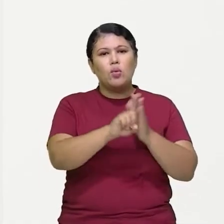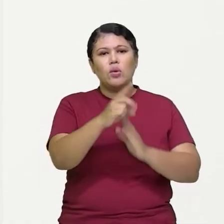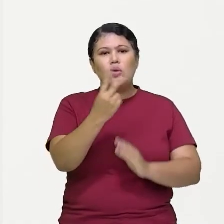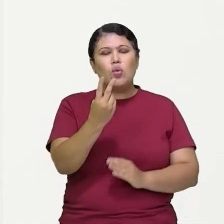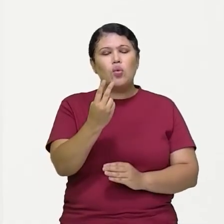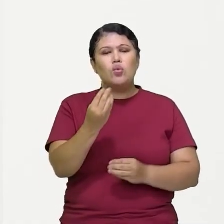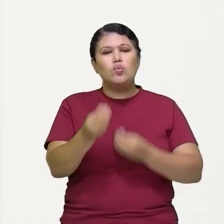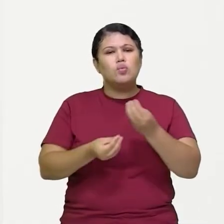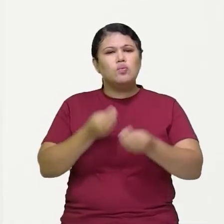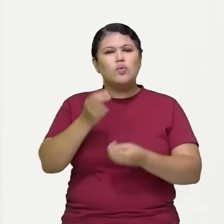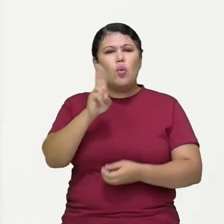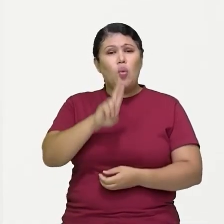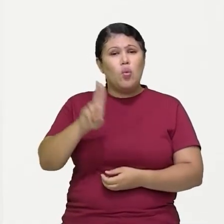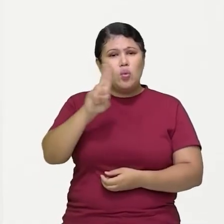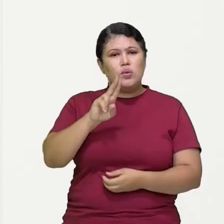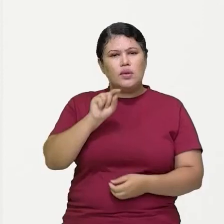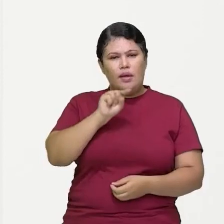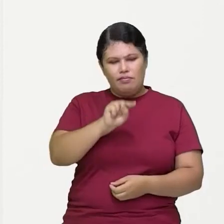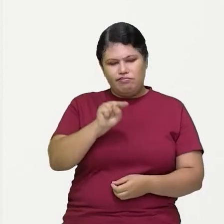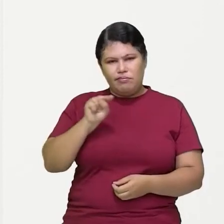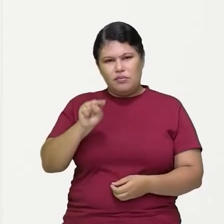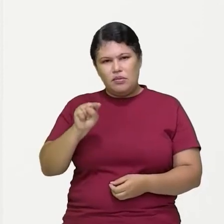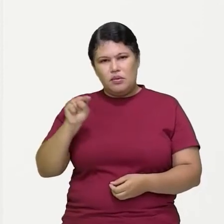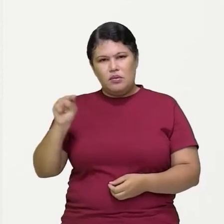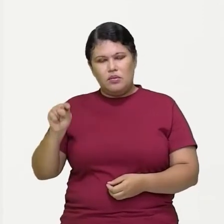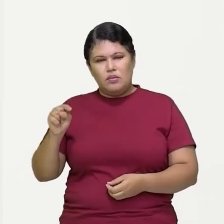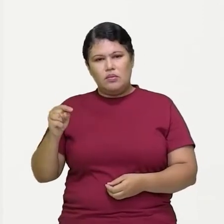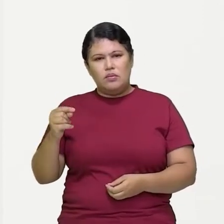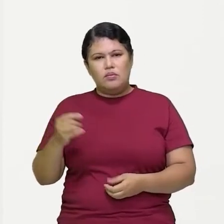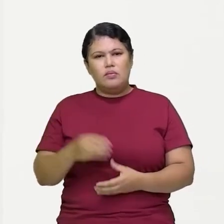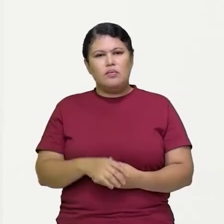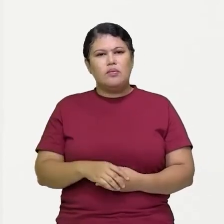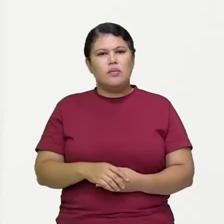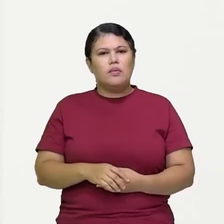Sobre o uso das reticências, aqueles 3 pontinhos.